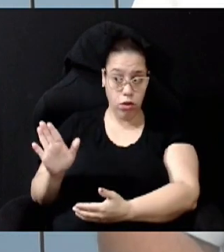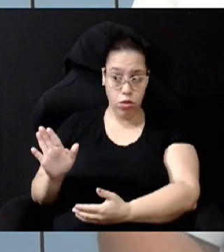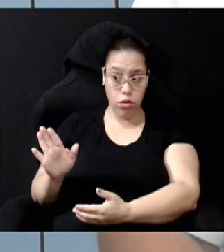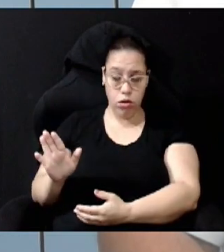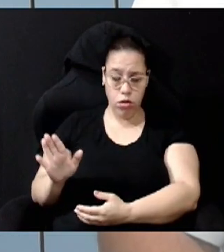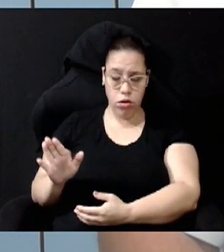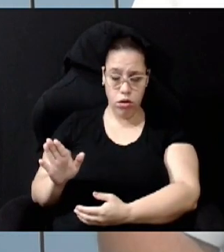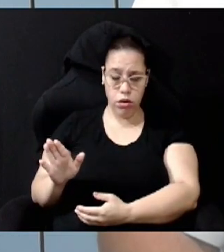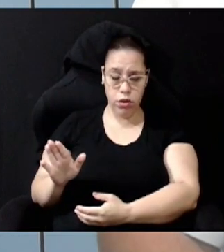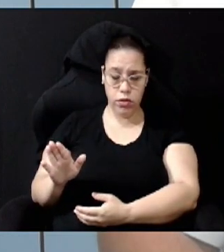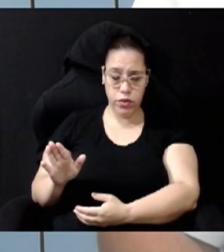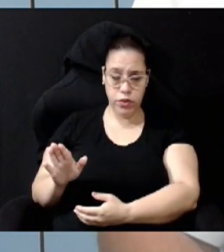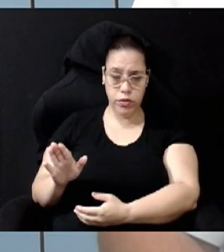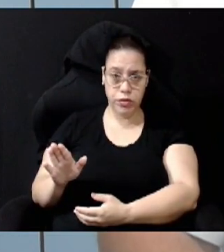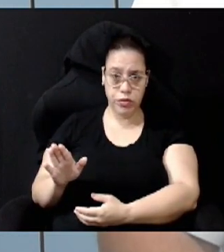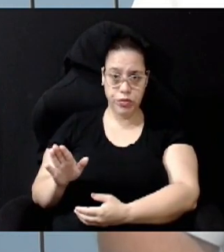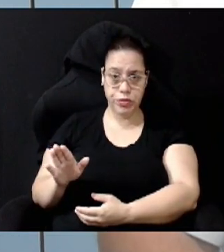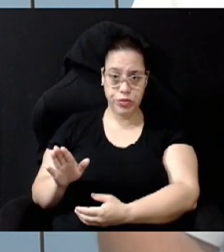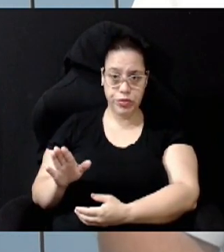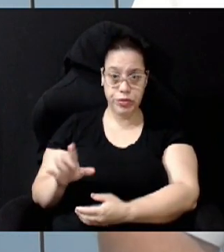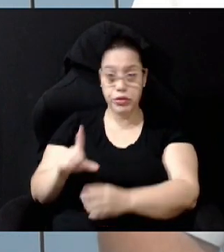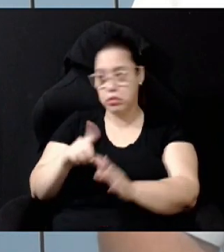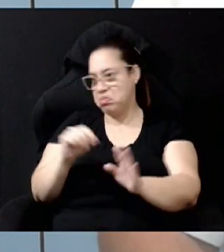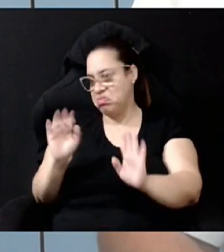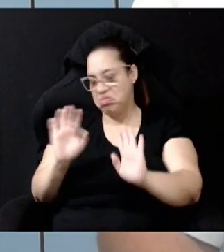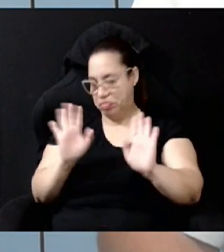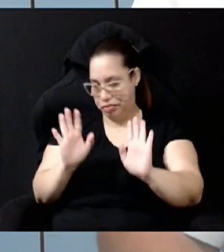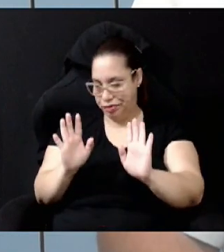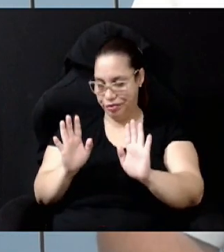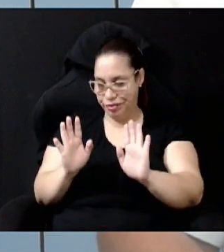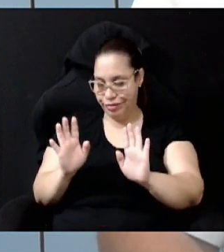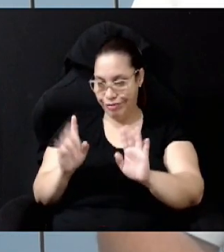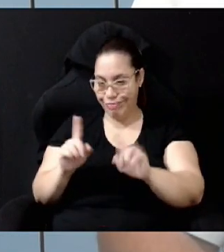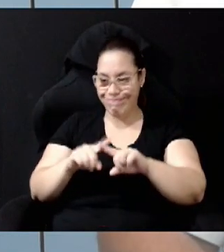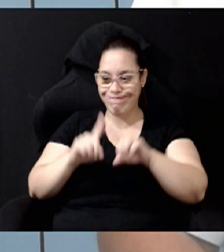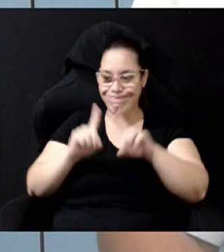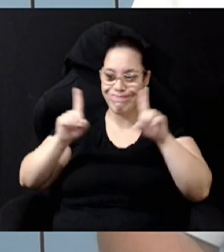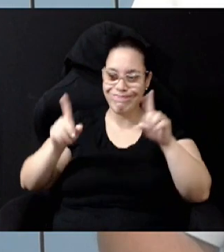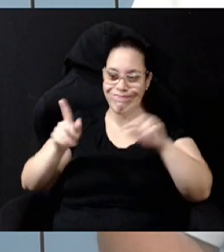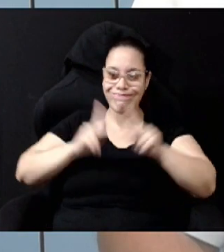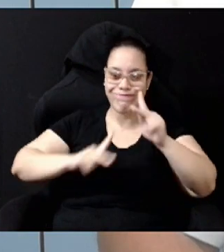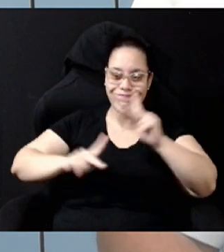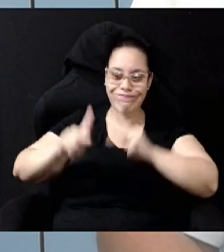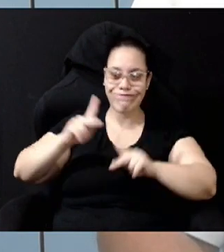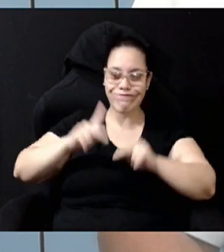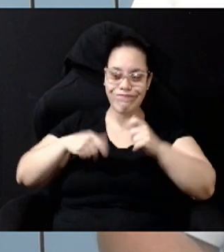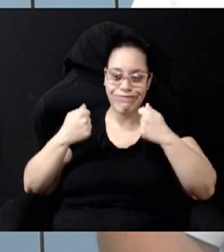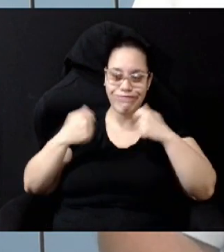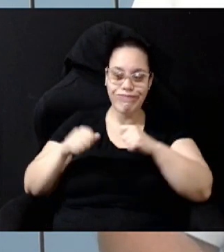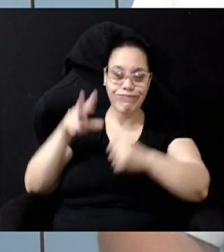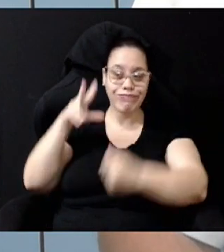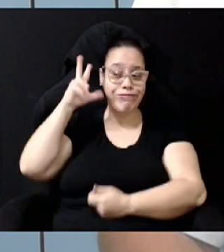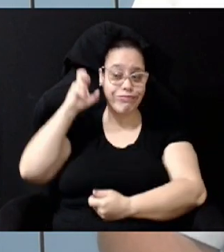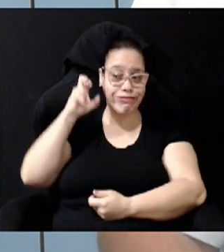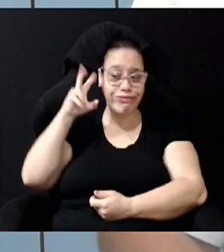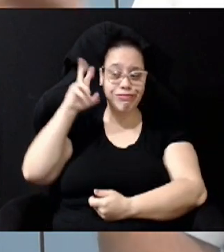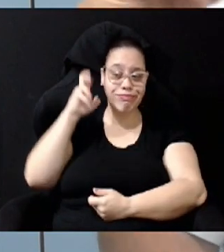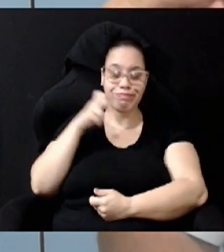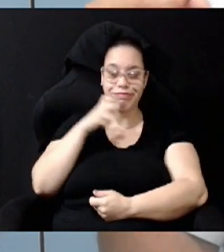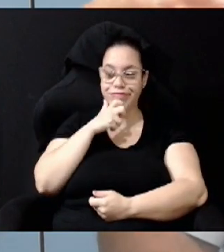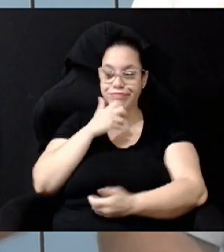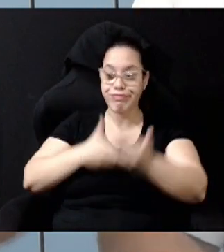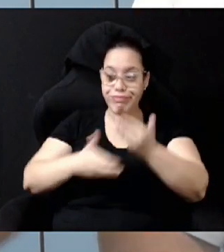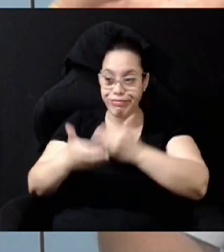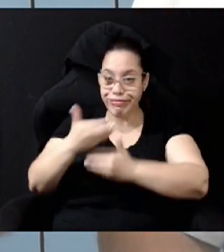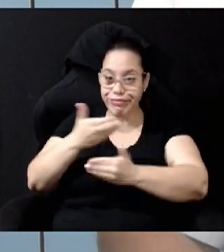coisa que não nos tiram, né? Mas a população, ela precisa ser ouvida, precisa ser envolvida, porque tem